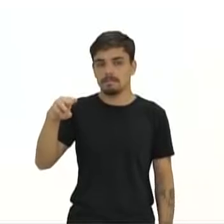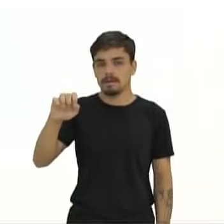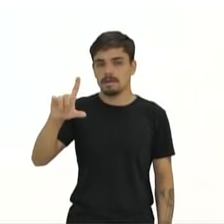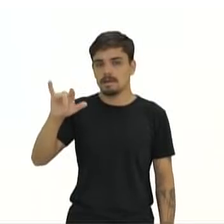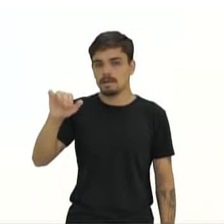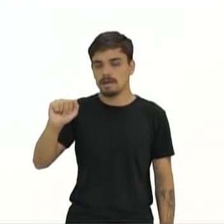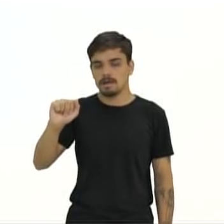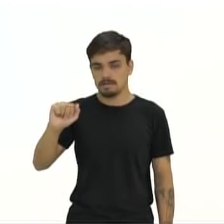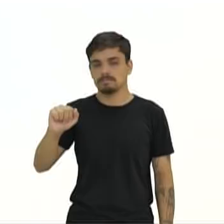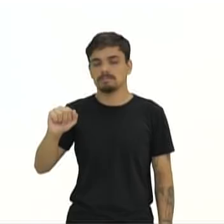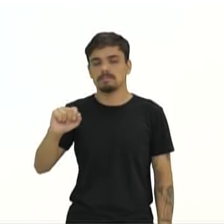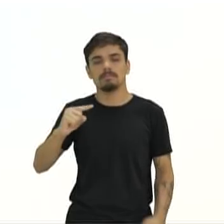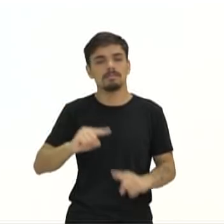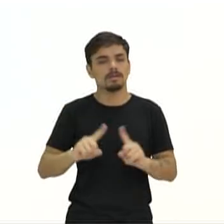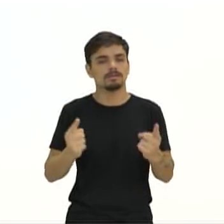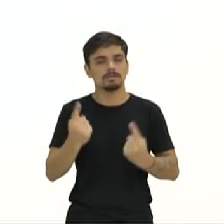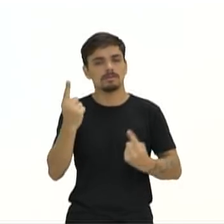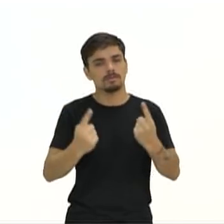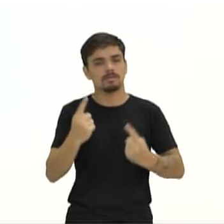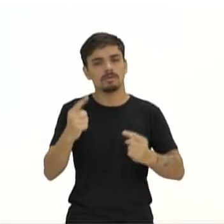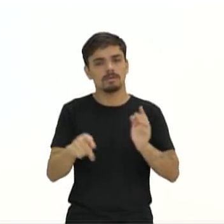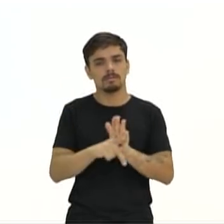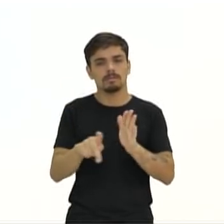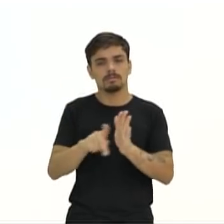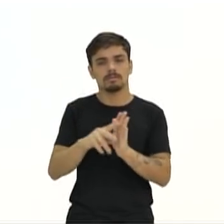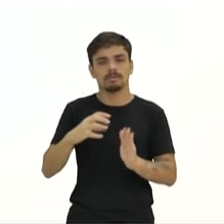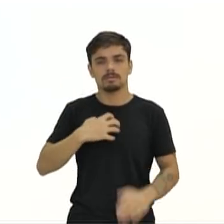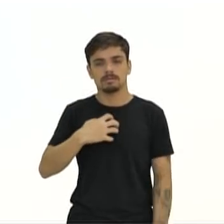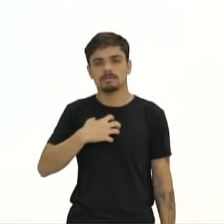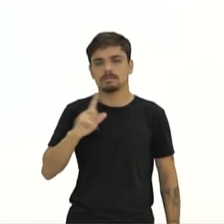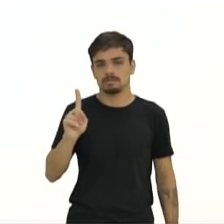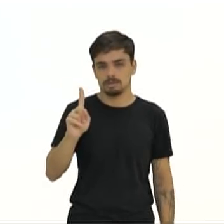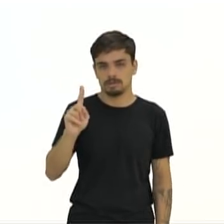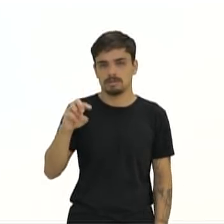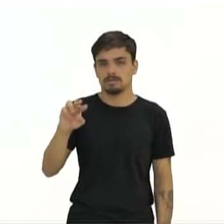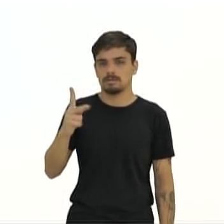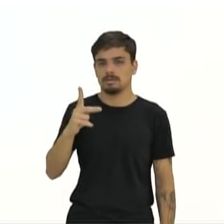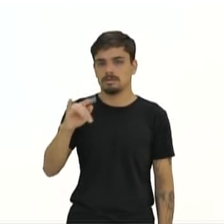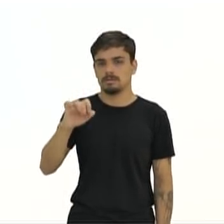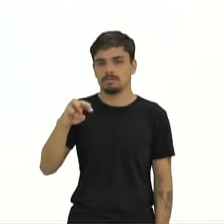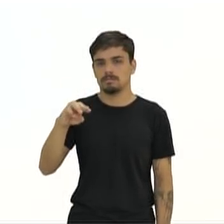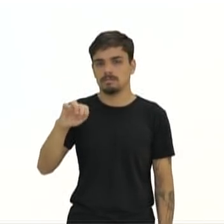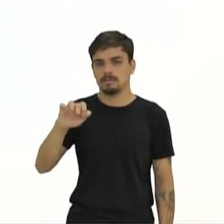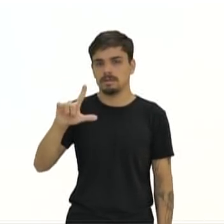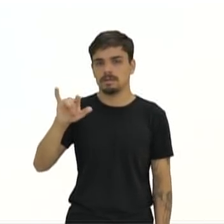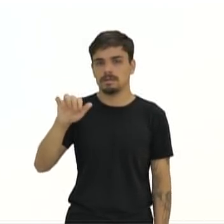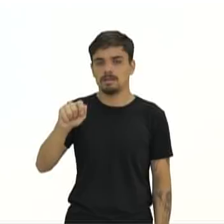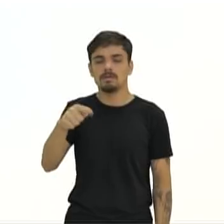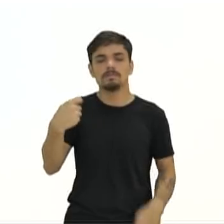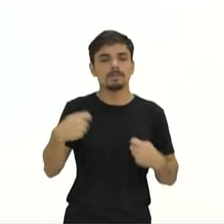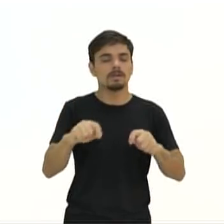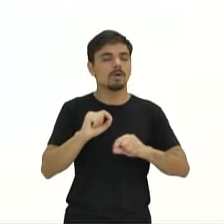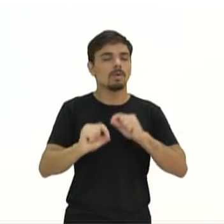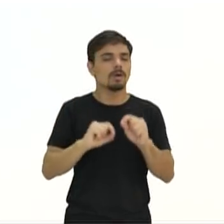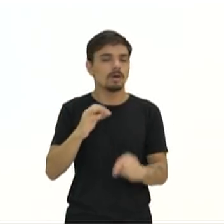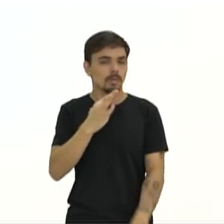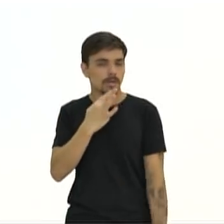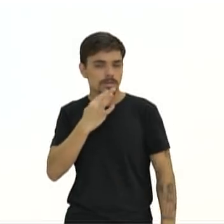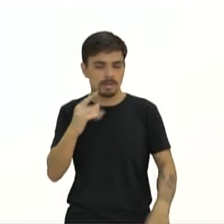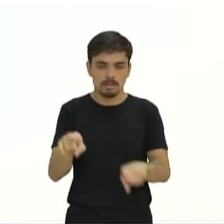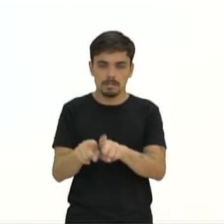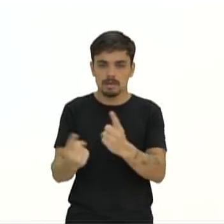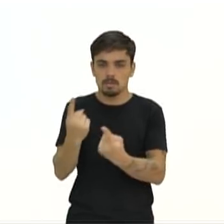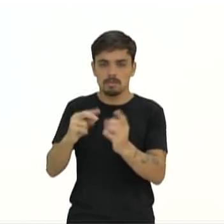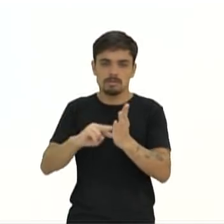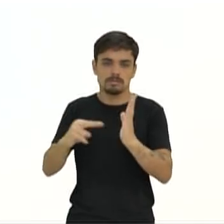E qual o sentido produzido pelo termo Himalaia social? O que você precisa conhecer e qual é o sentido